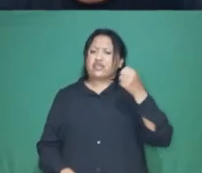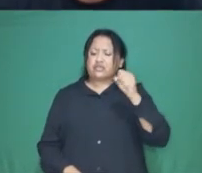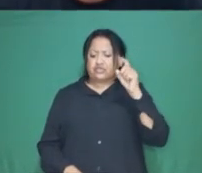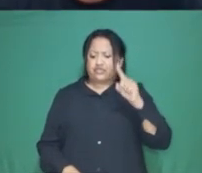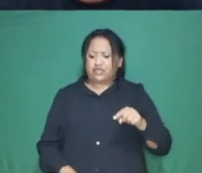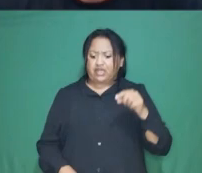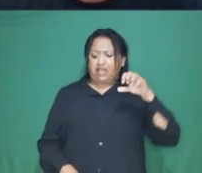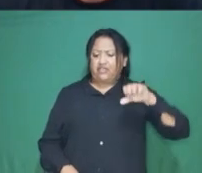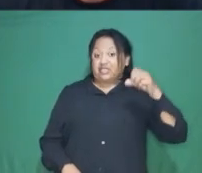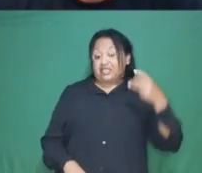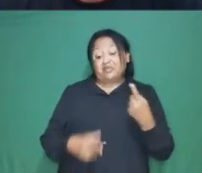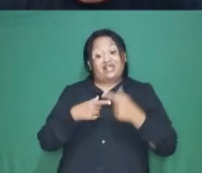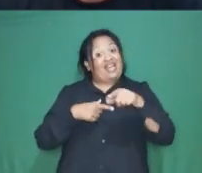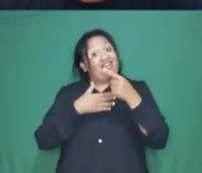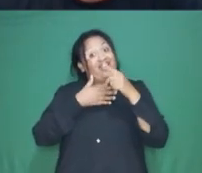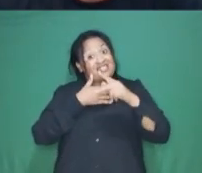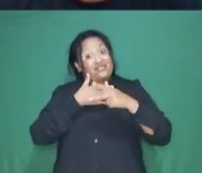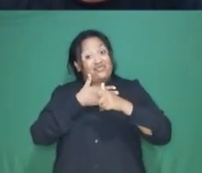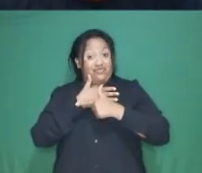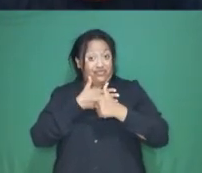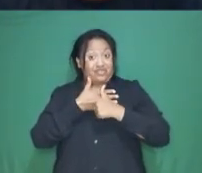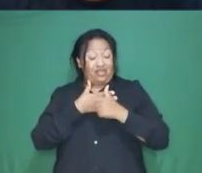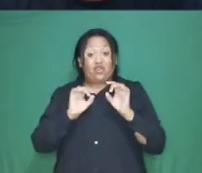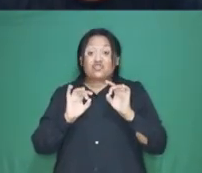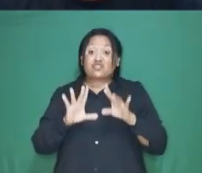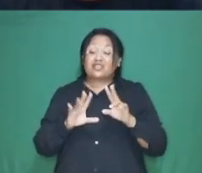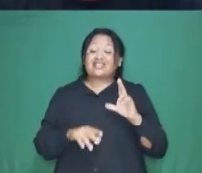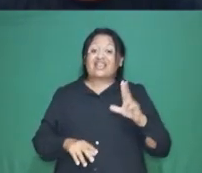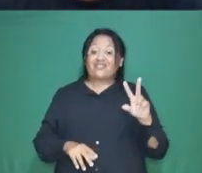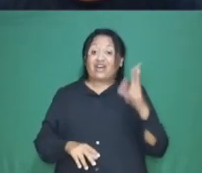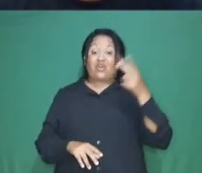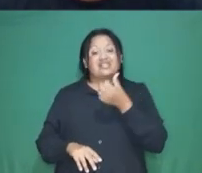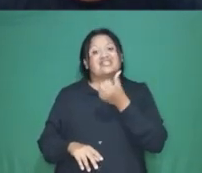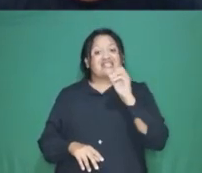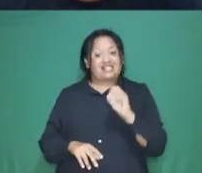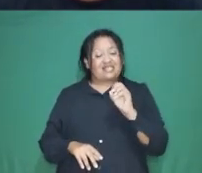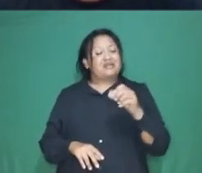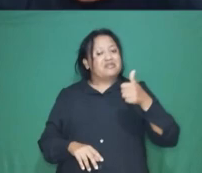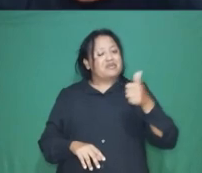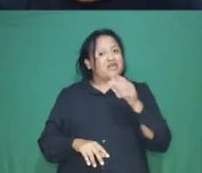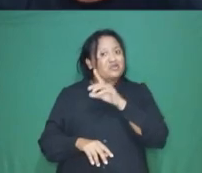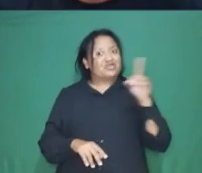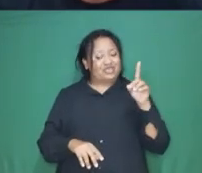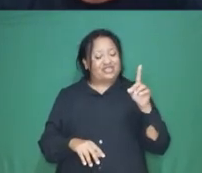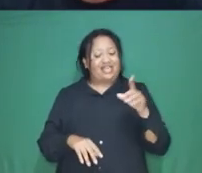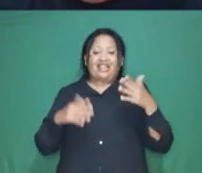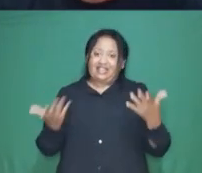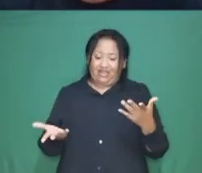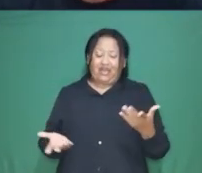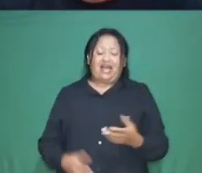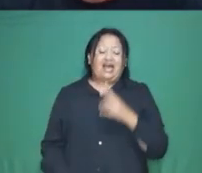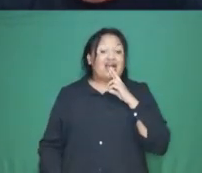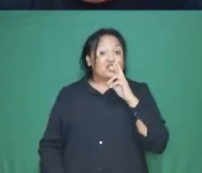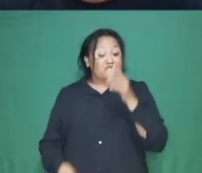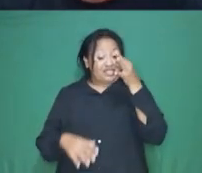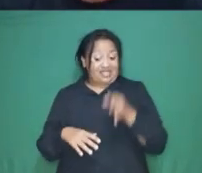98,93 porque essa função ela só é válida para os 60 primeiros dias então a resposta válida dessa questão seria